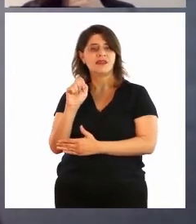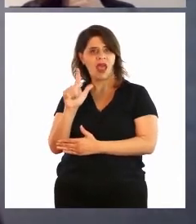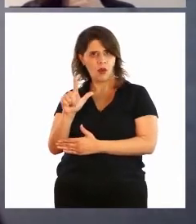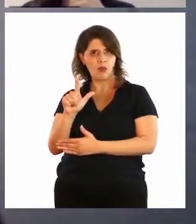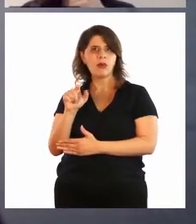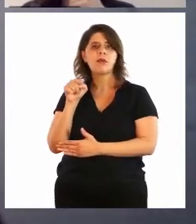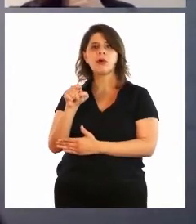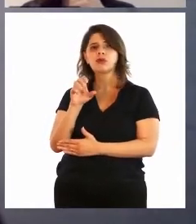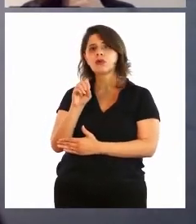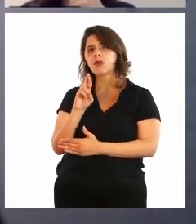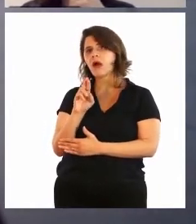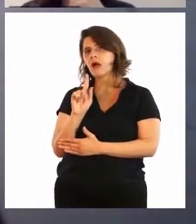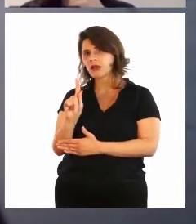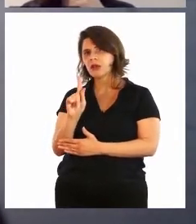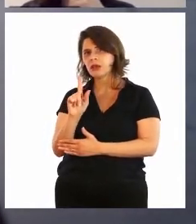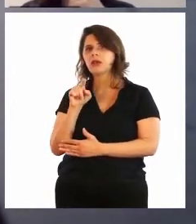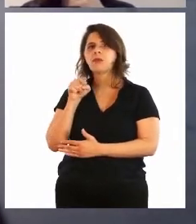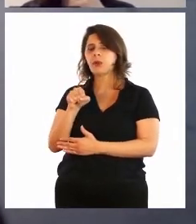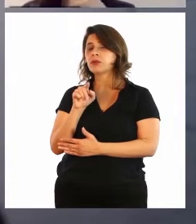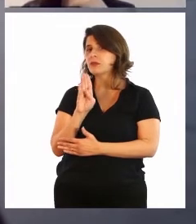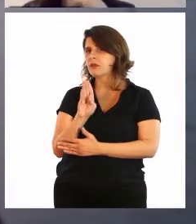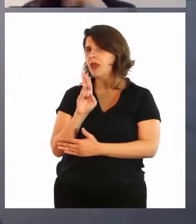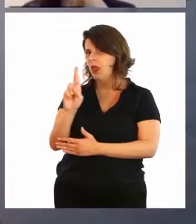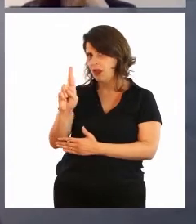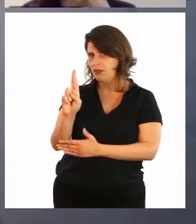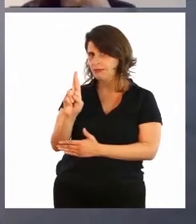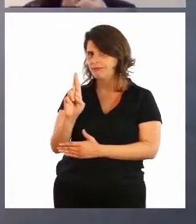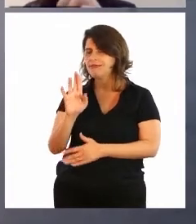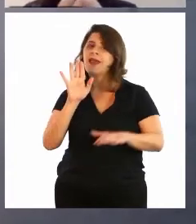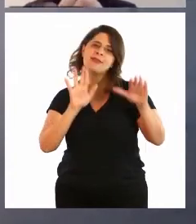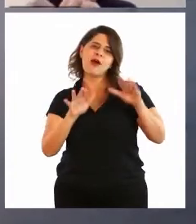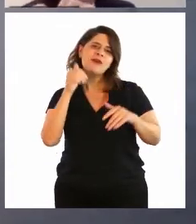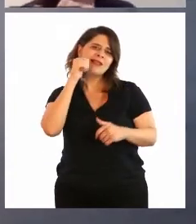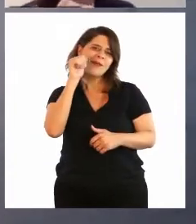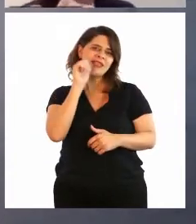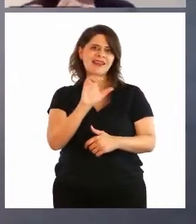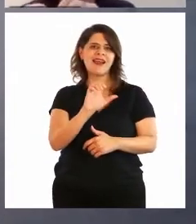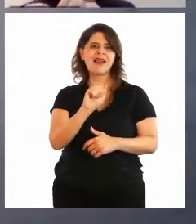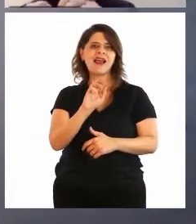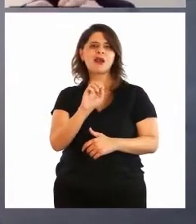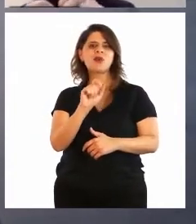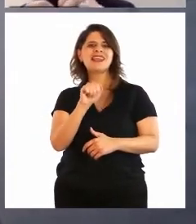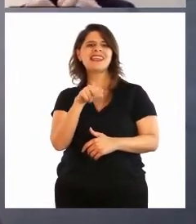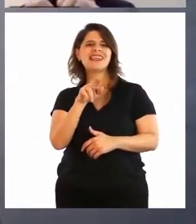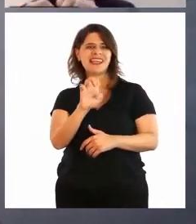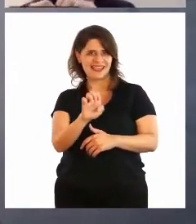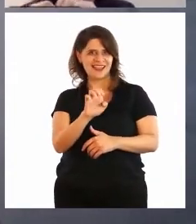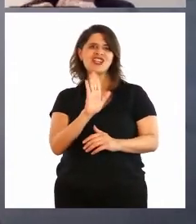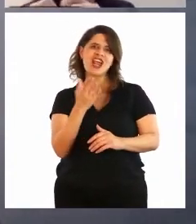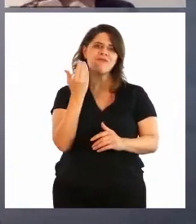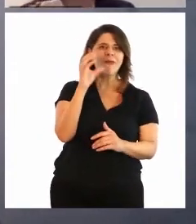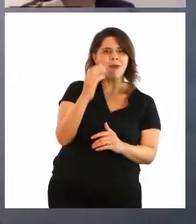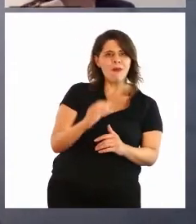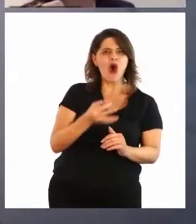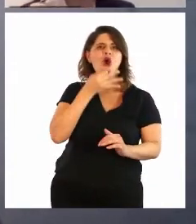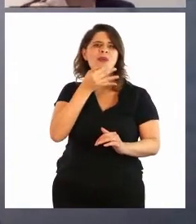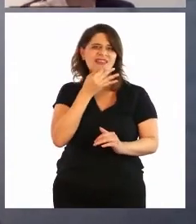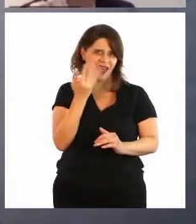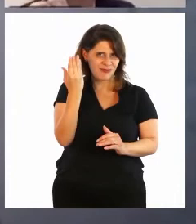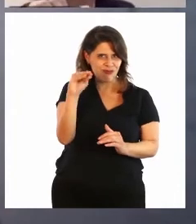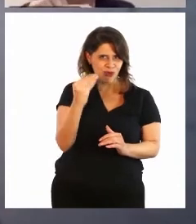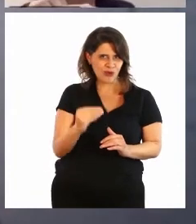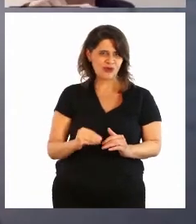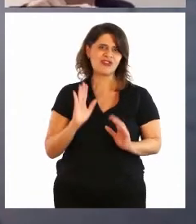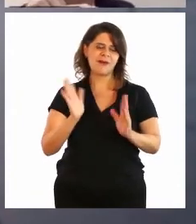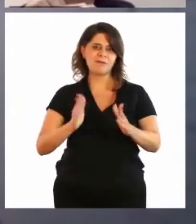@bienal.org.br. Talvez a Caroline já tenha posto isso para vocês aí no chat. Também gostaria de convidar